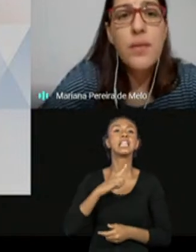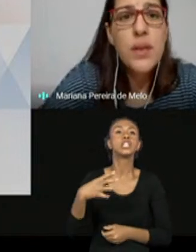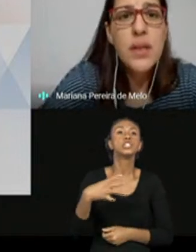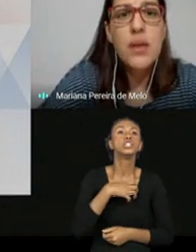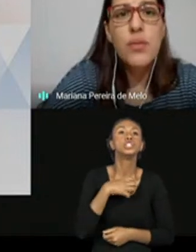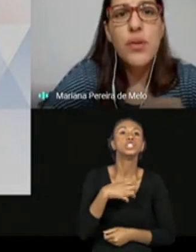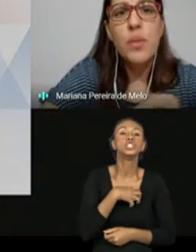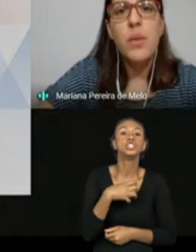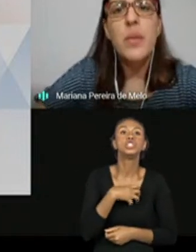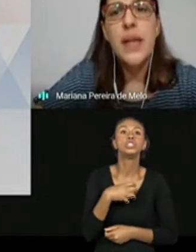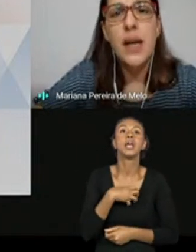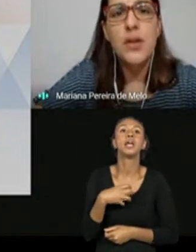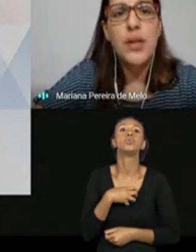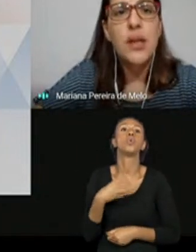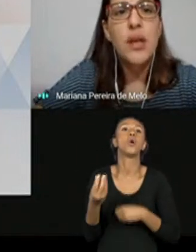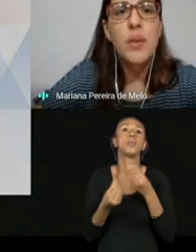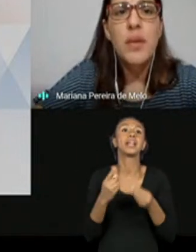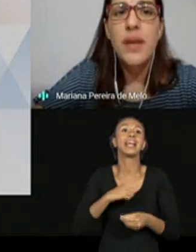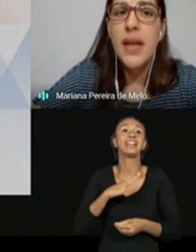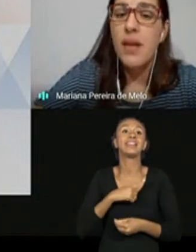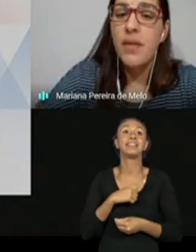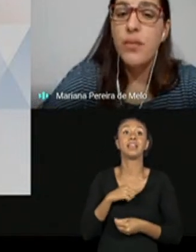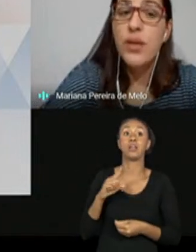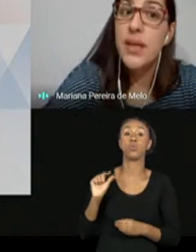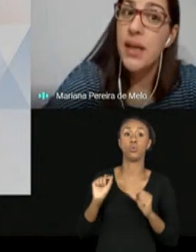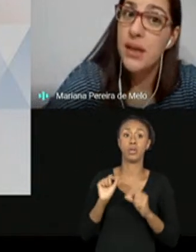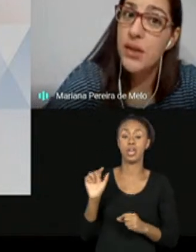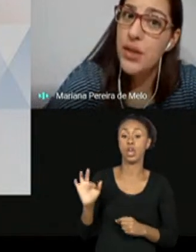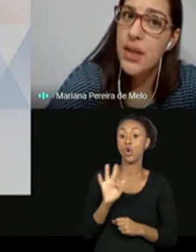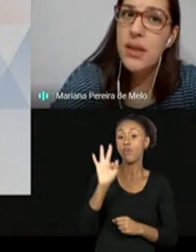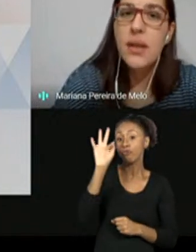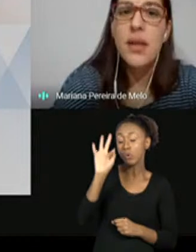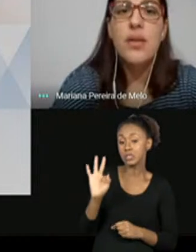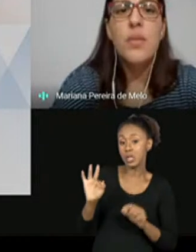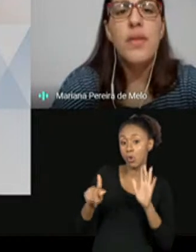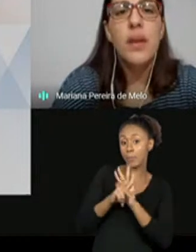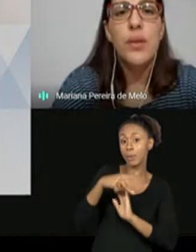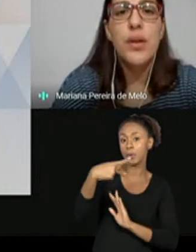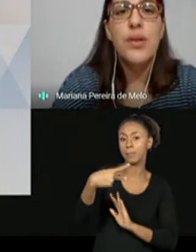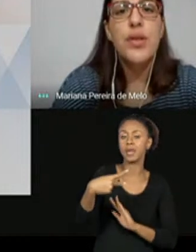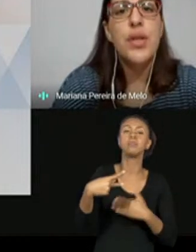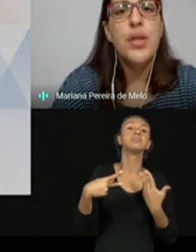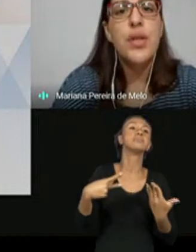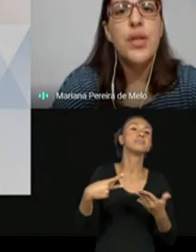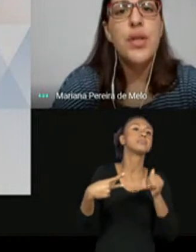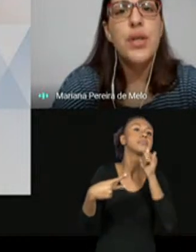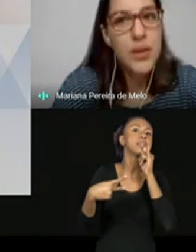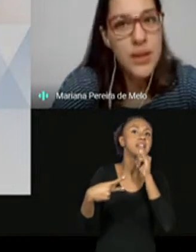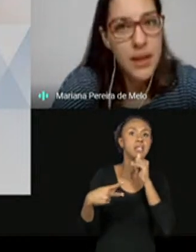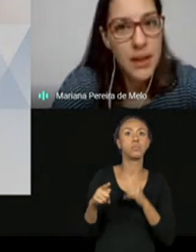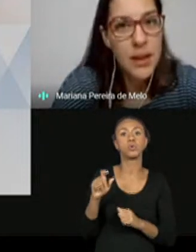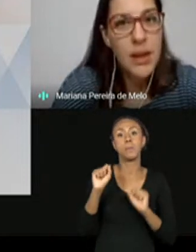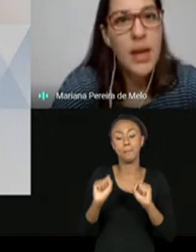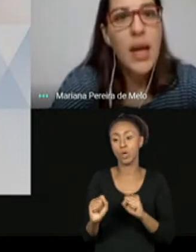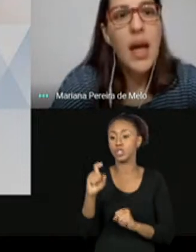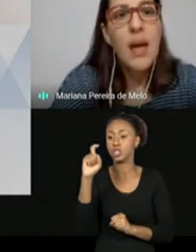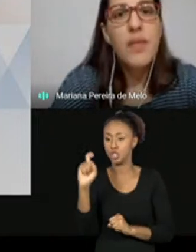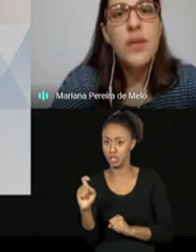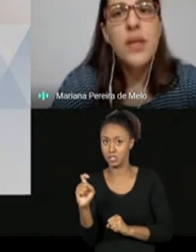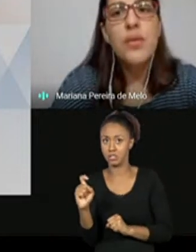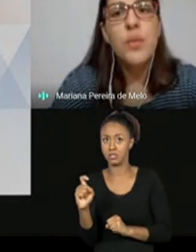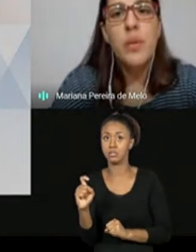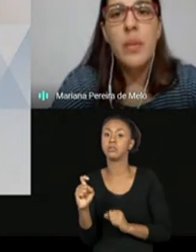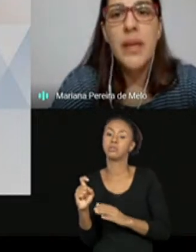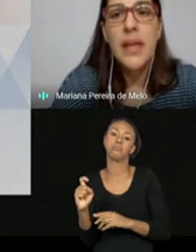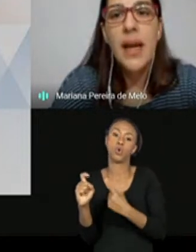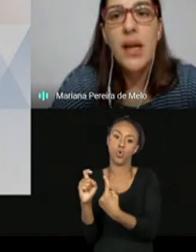pela função de probabilidade. Então, para uma variável discreta x, que assume valor de x1 a xn, a